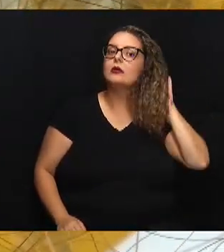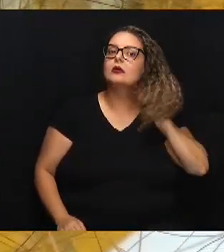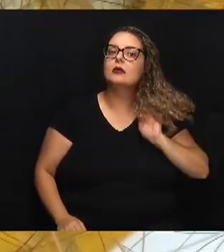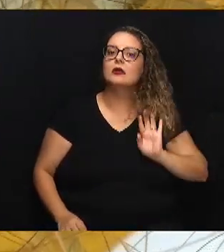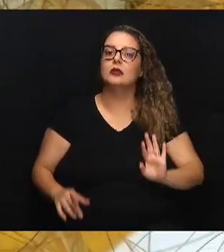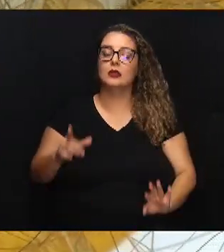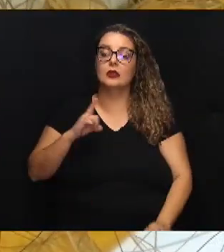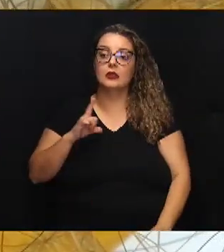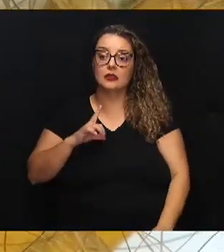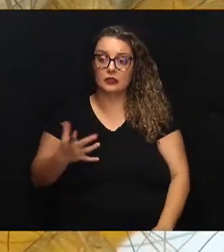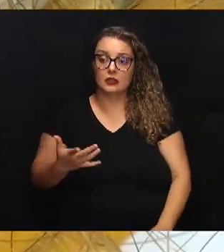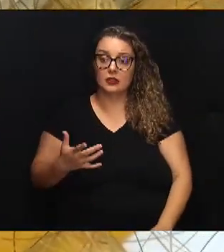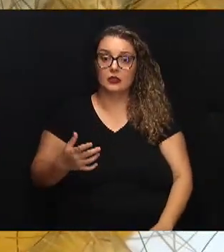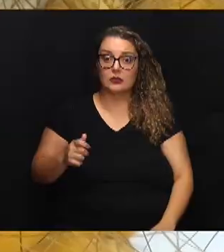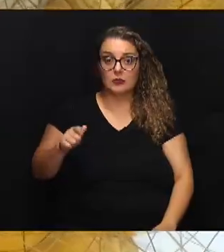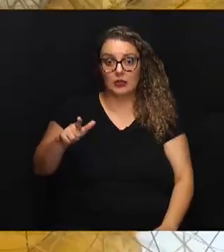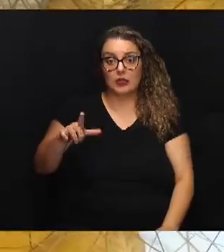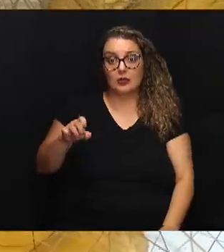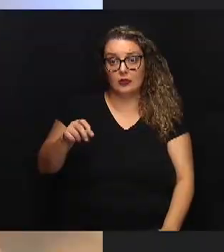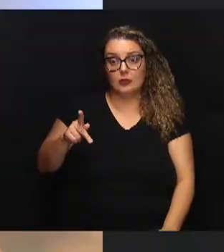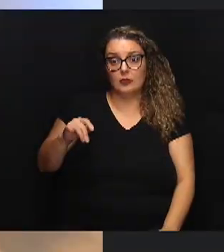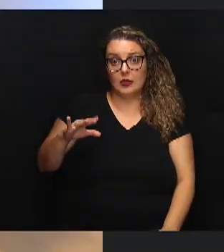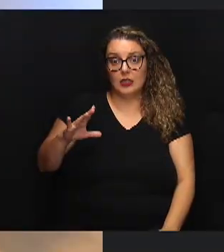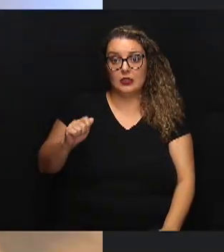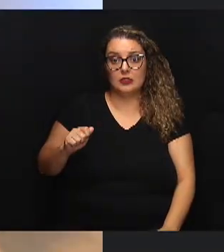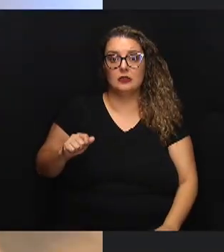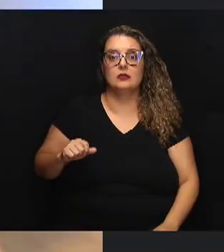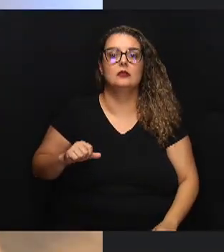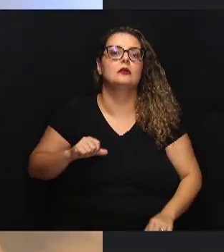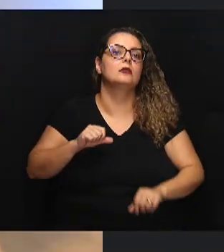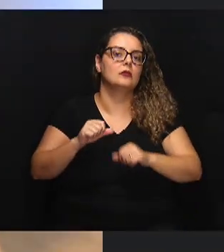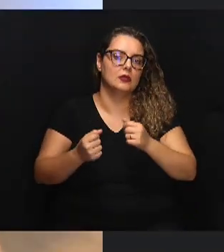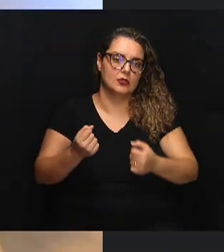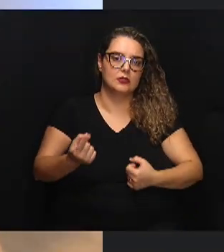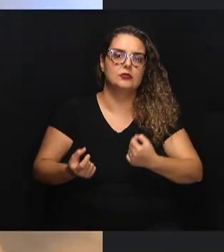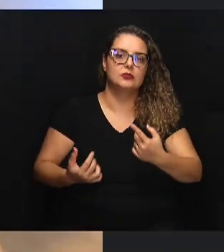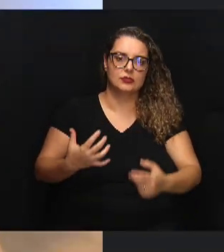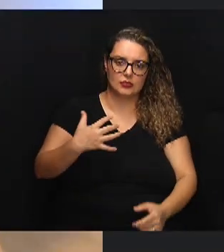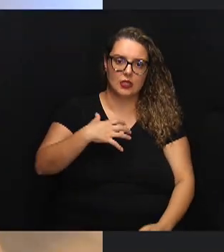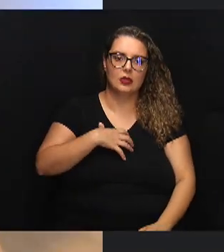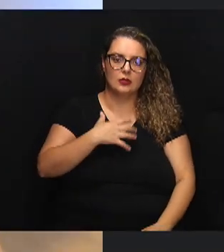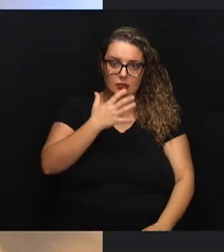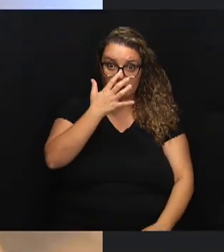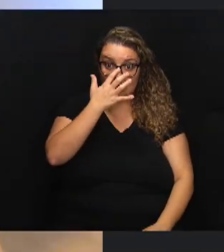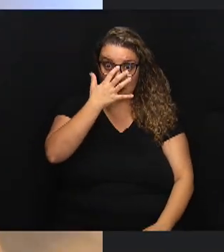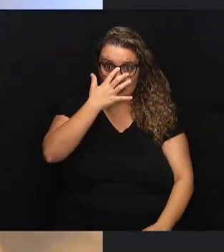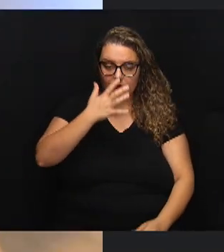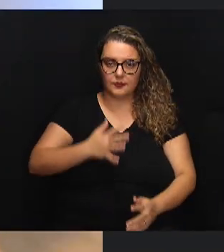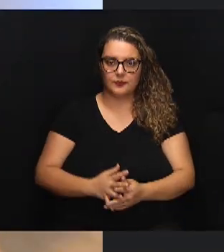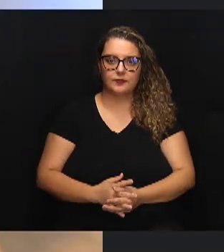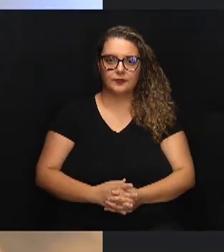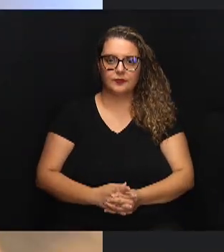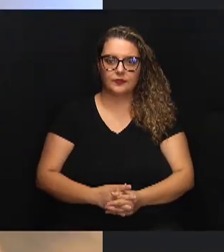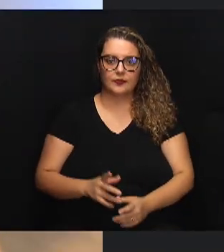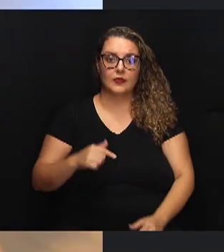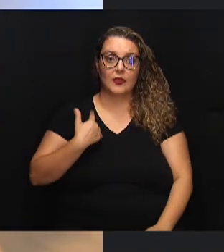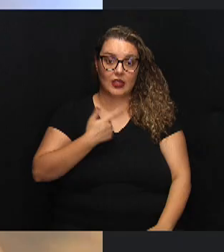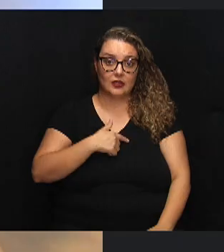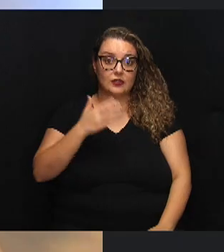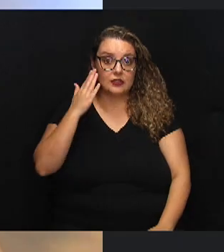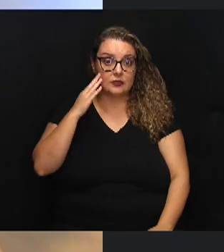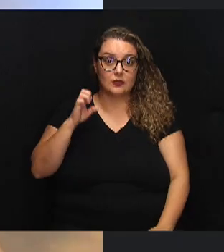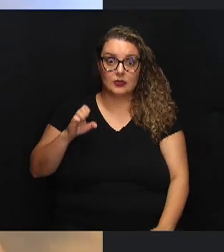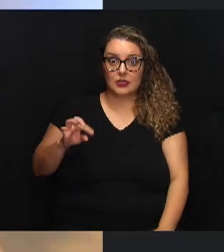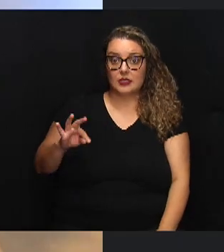realmente um quadro de alopécia, e isso pode ser contornado de algumas formas, e a gente sabe que o estigma em torno disso